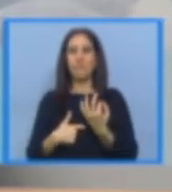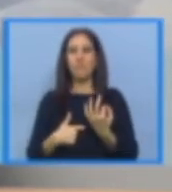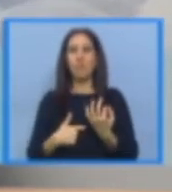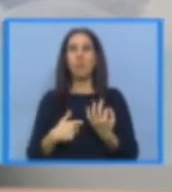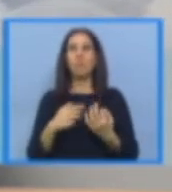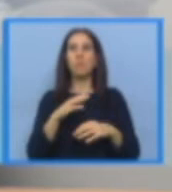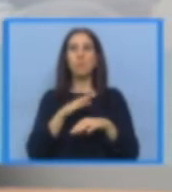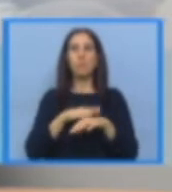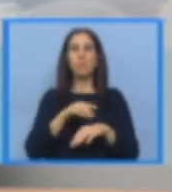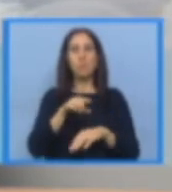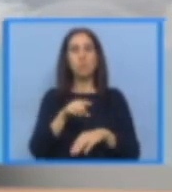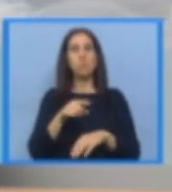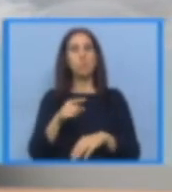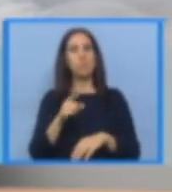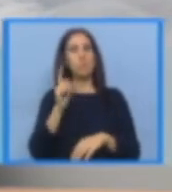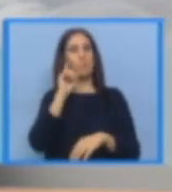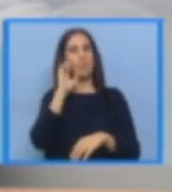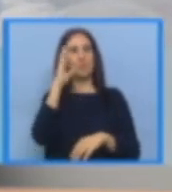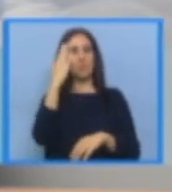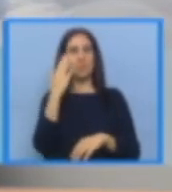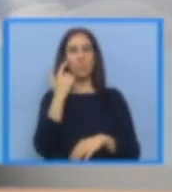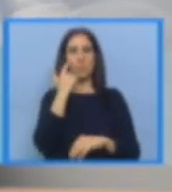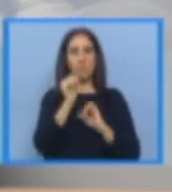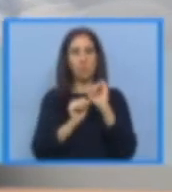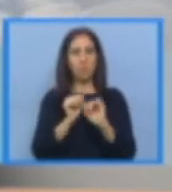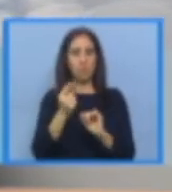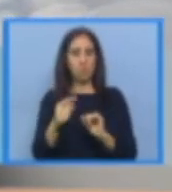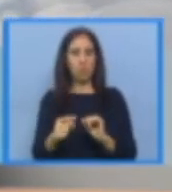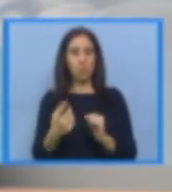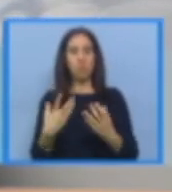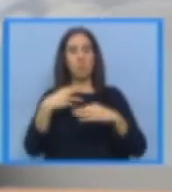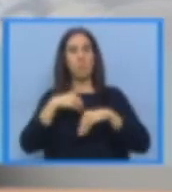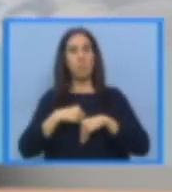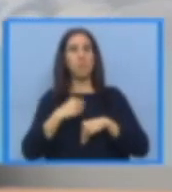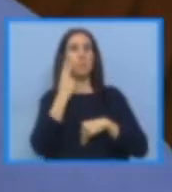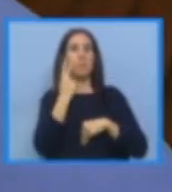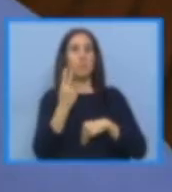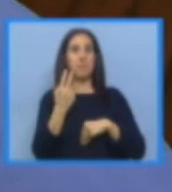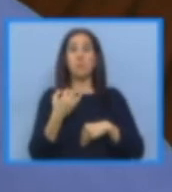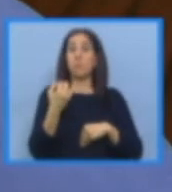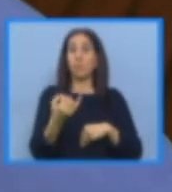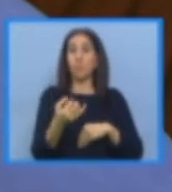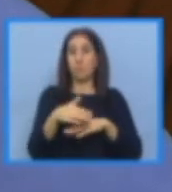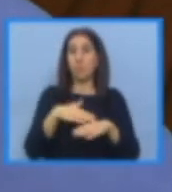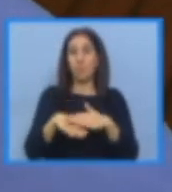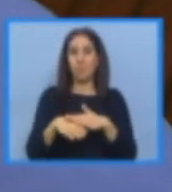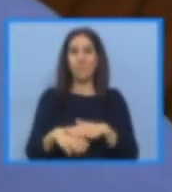isso importa que haja conhecimento para uma vivência e depois para uma ação.